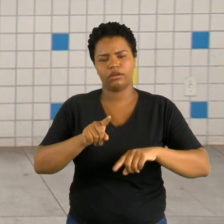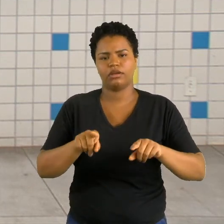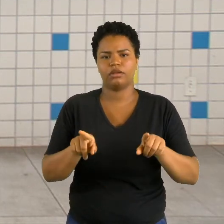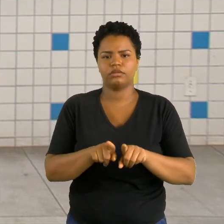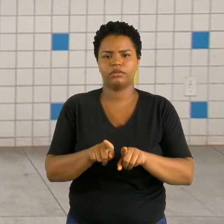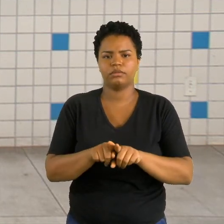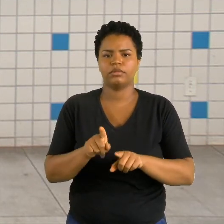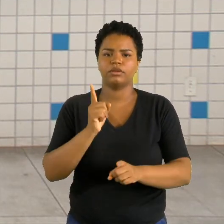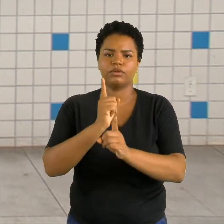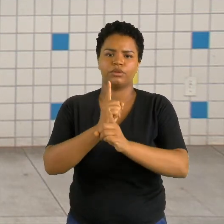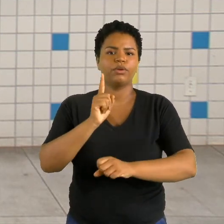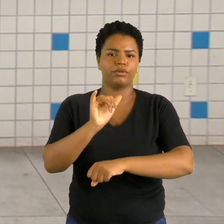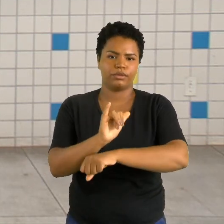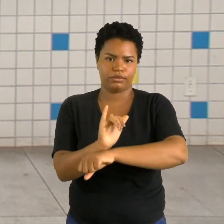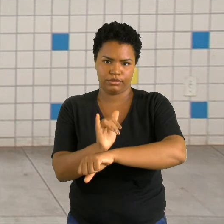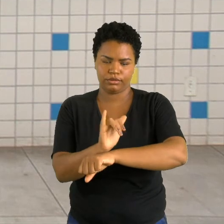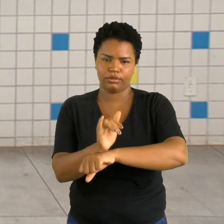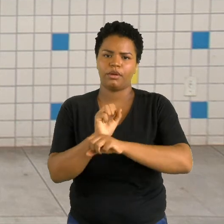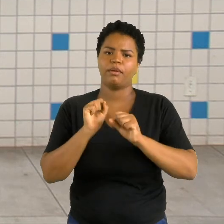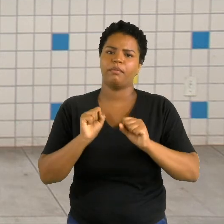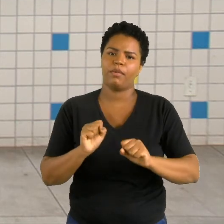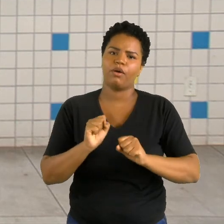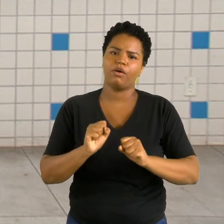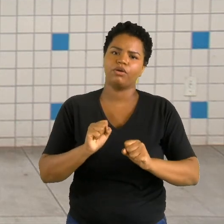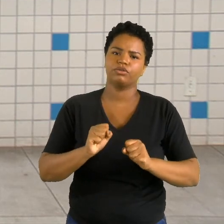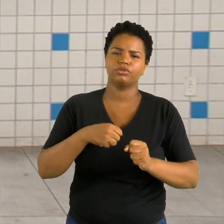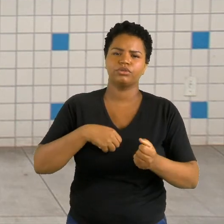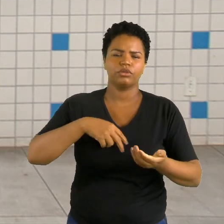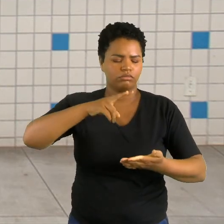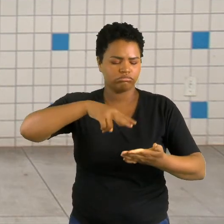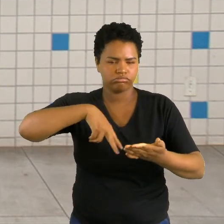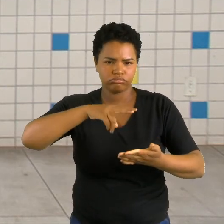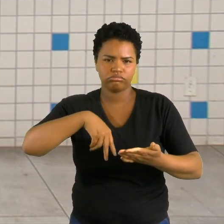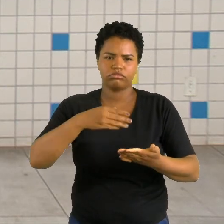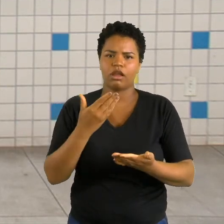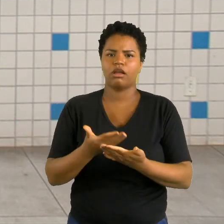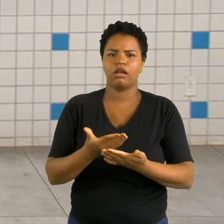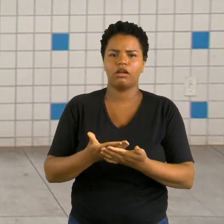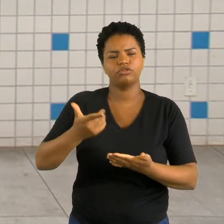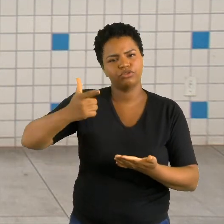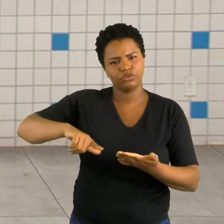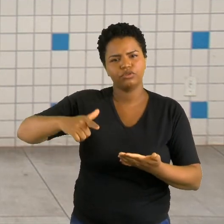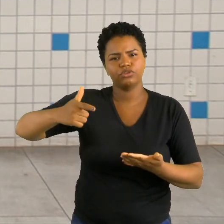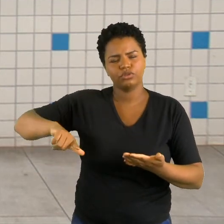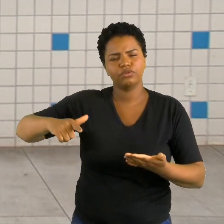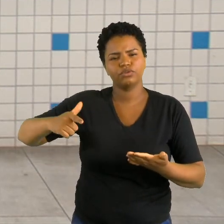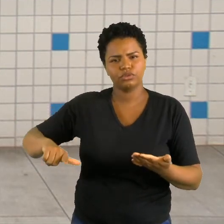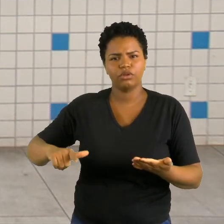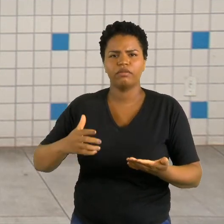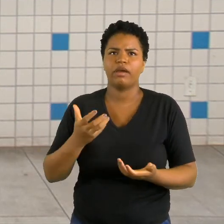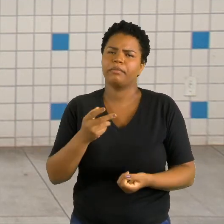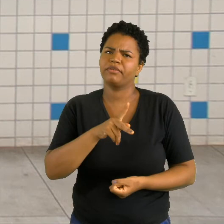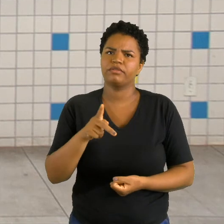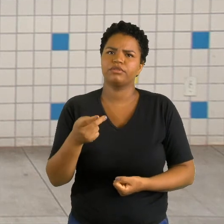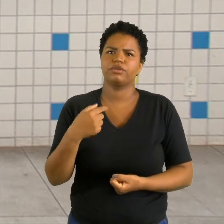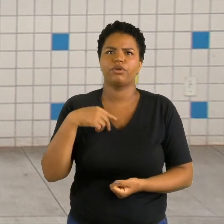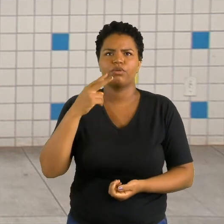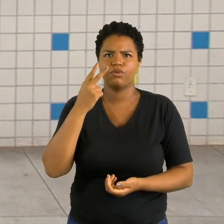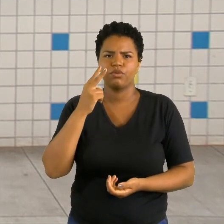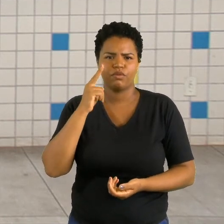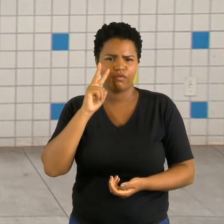disciplina moral e religiosa e a adoção do modo de vida simples e austero. Ou seja, o calvinismo ele valorizava o trabalho, mas o mais